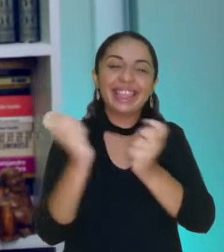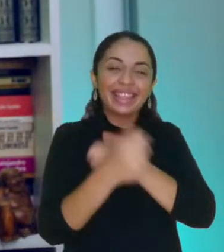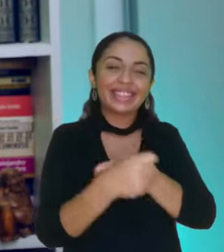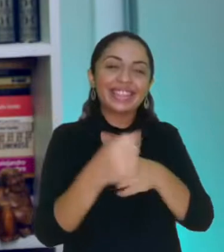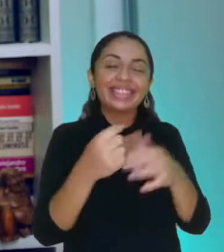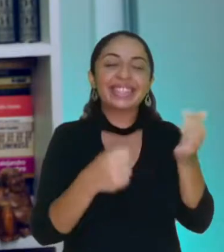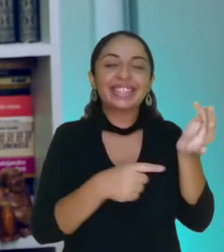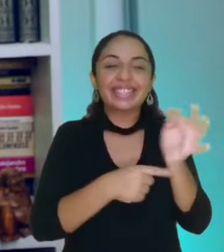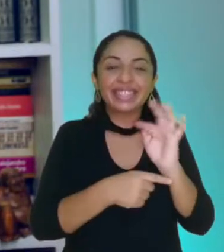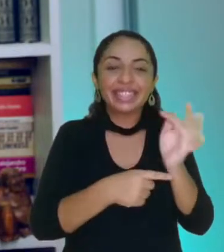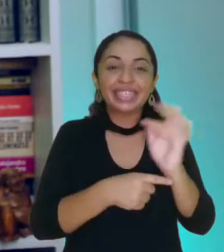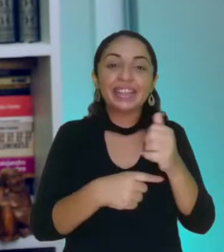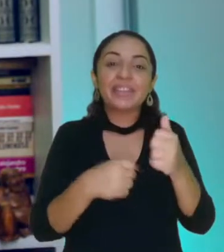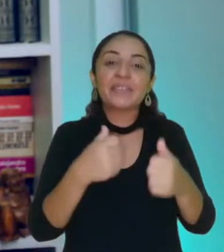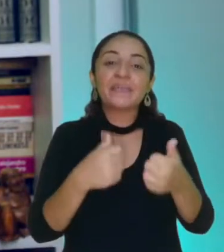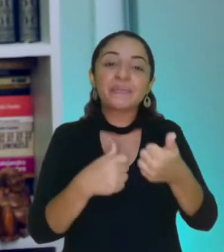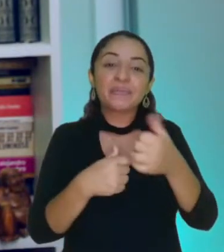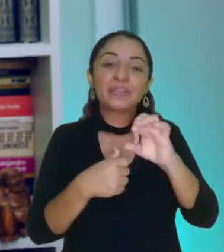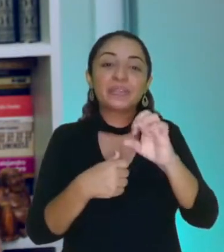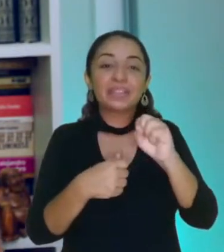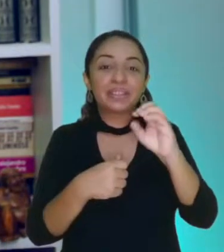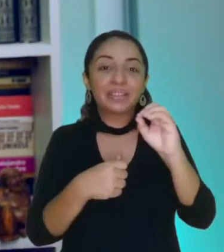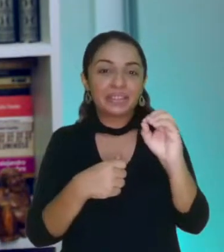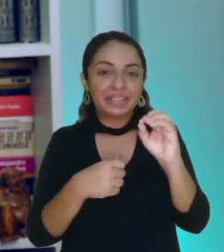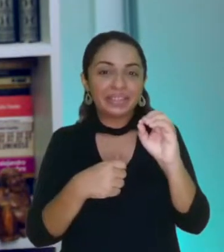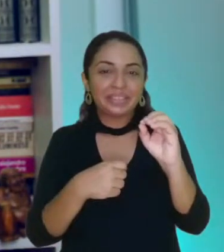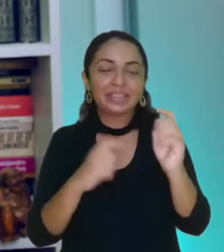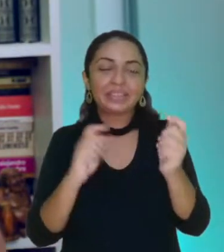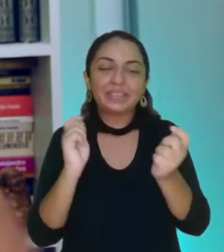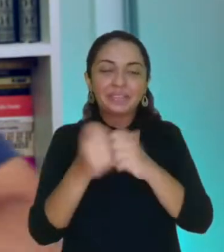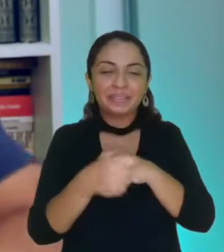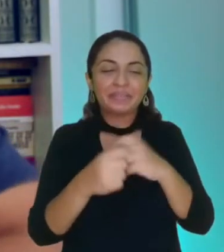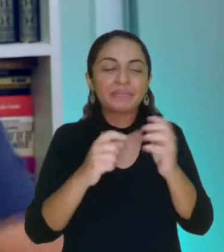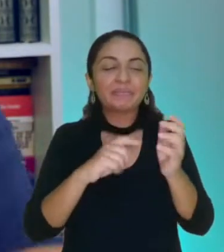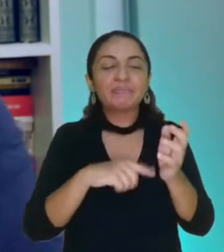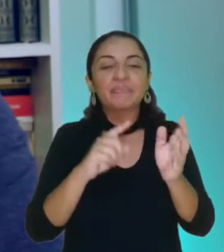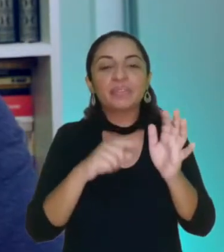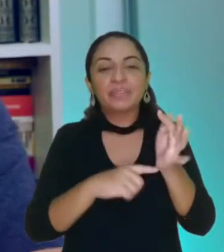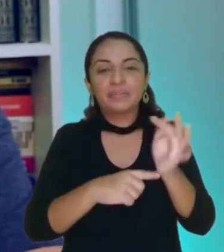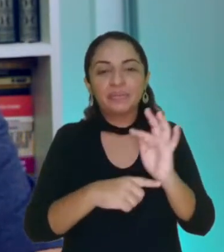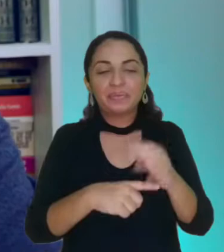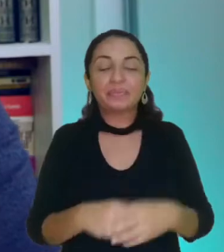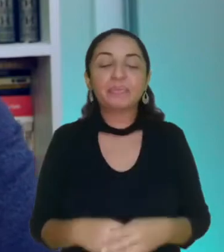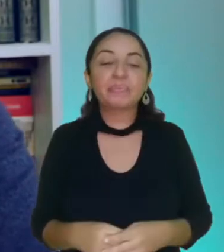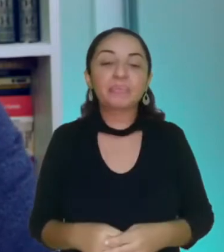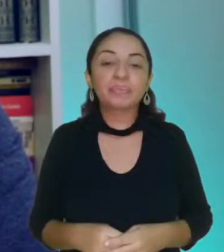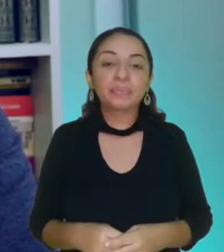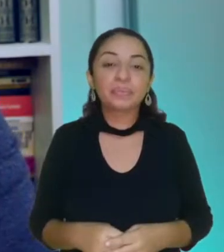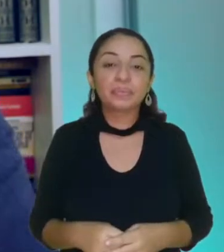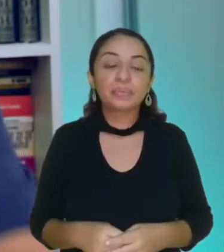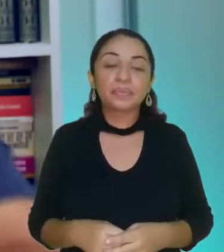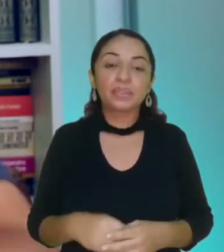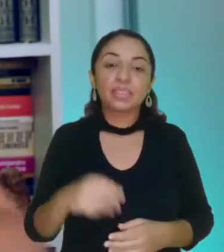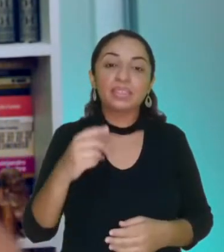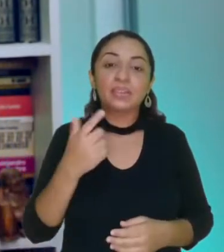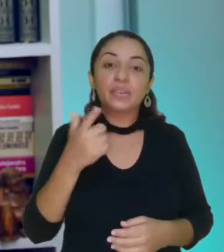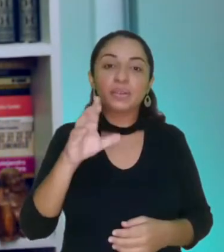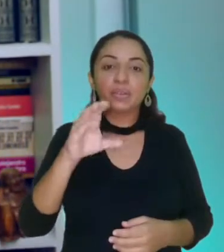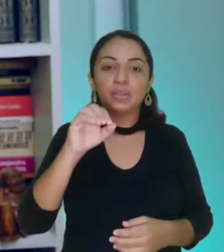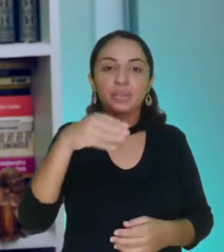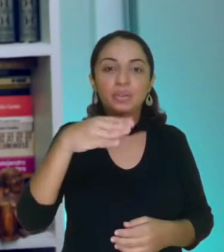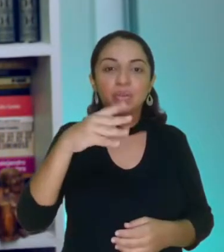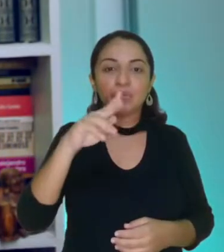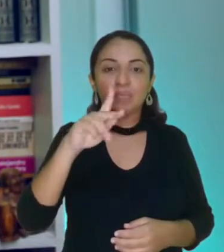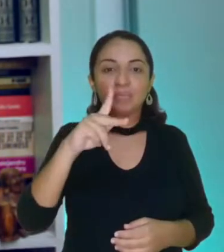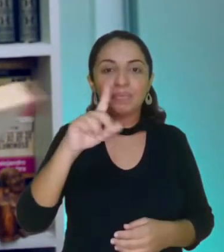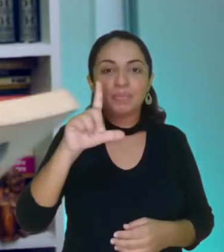cinema com extraordinário sucesso em 1980. Está aqui, mais um livro. O Complexo de